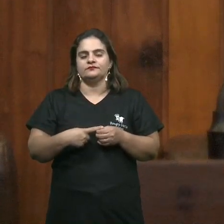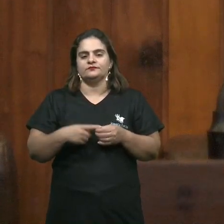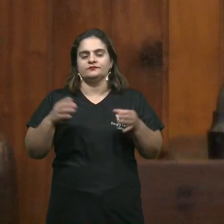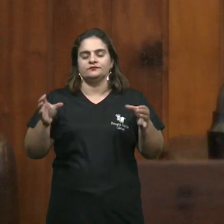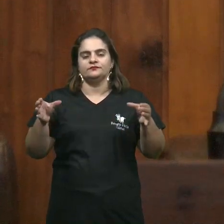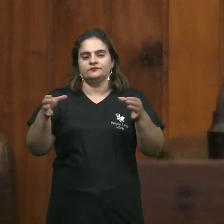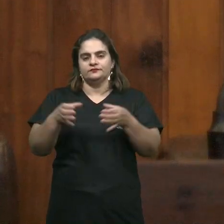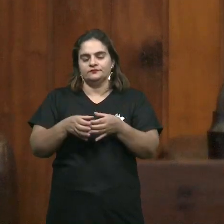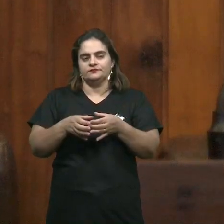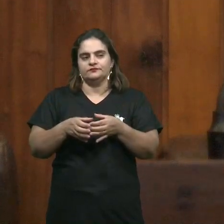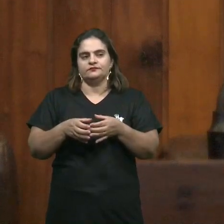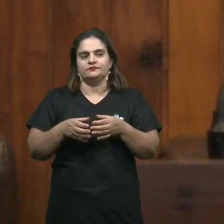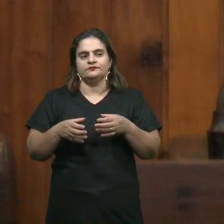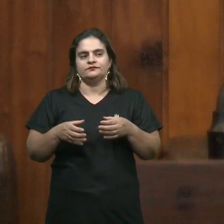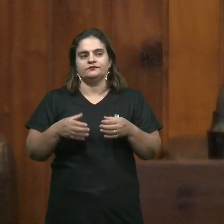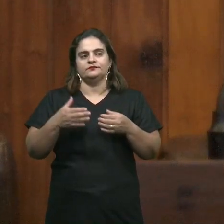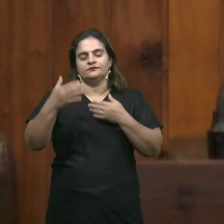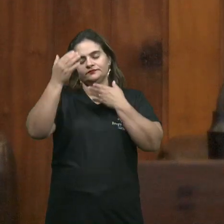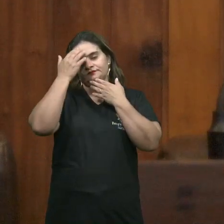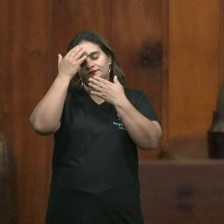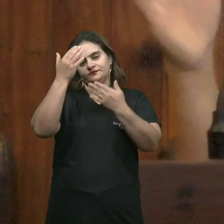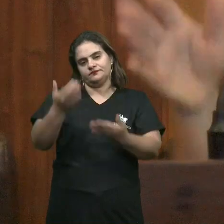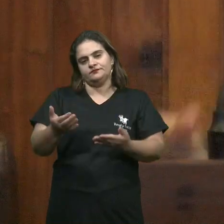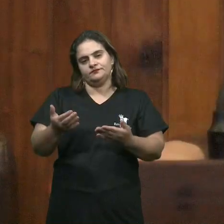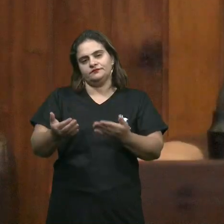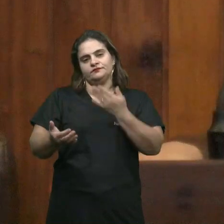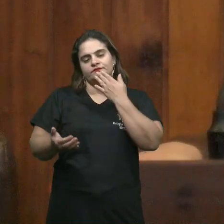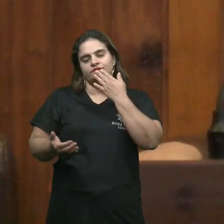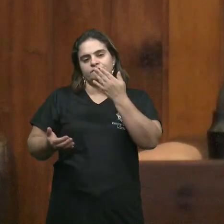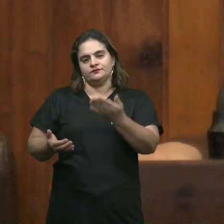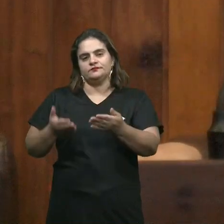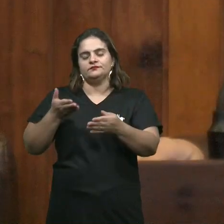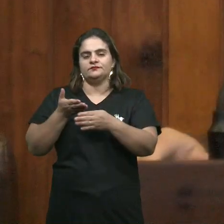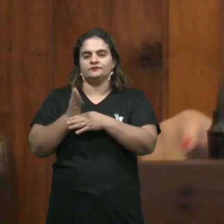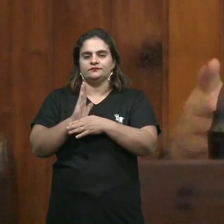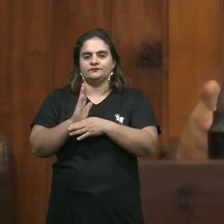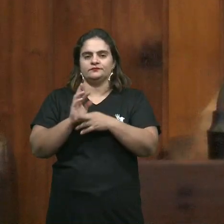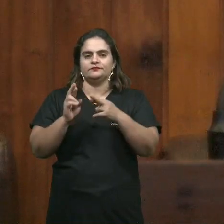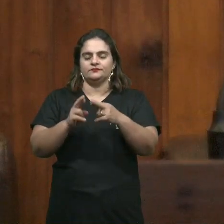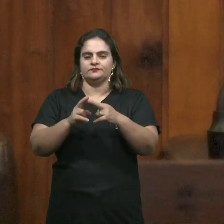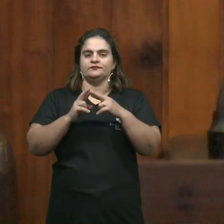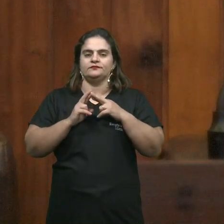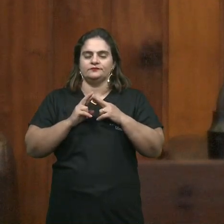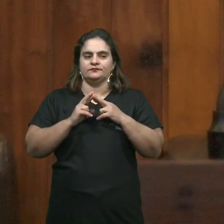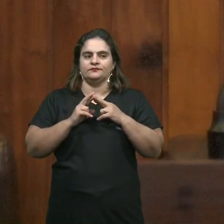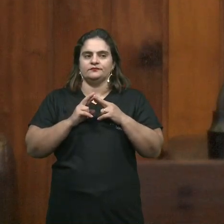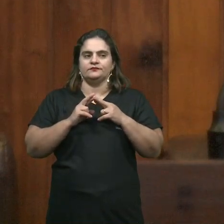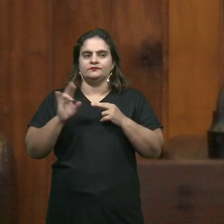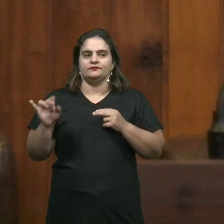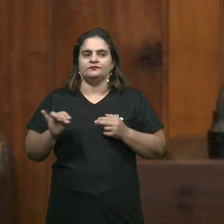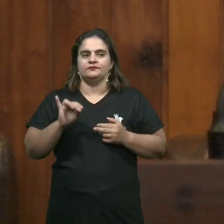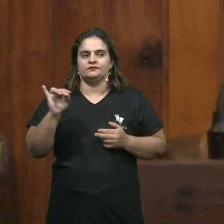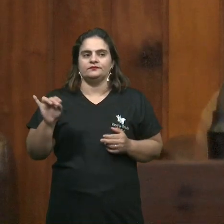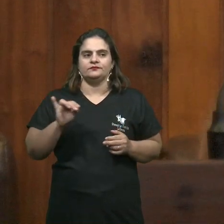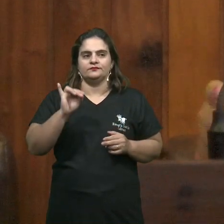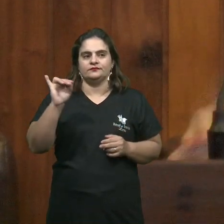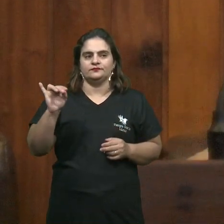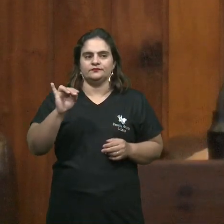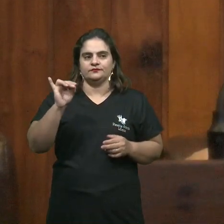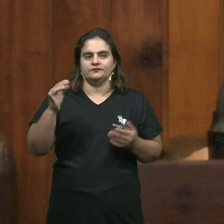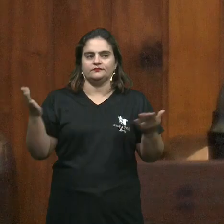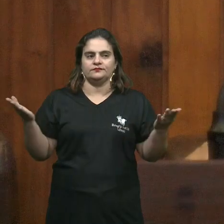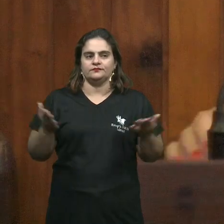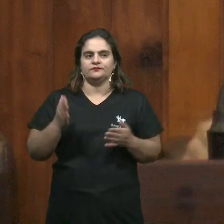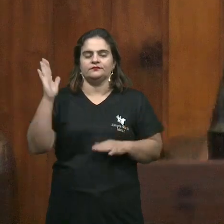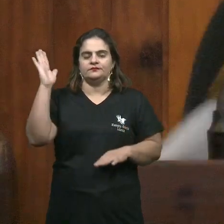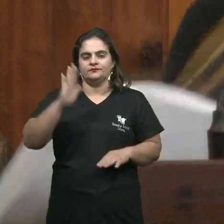animal. Muito obrigada, presidente, peço aprovação deste importante requerimento nesta Casa de Leis na tarde